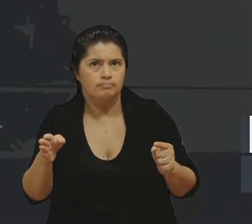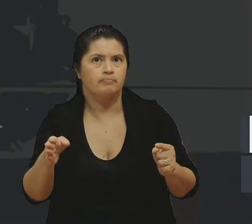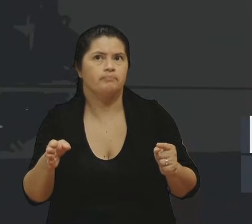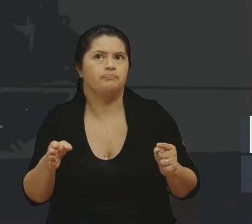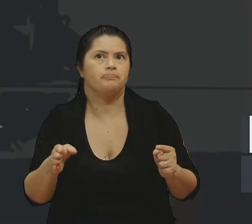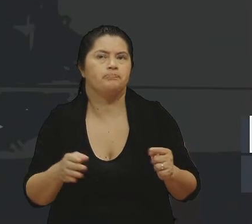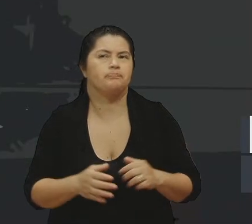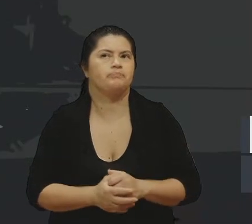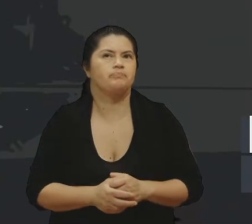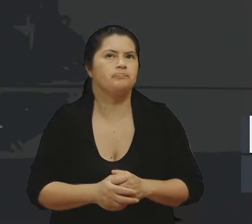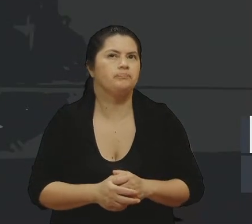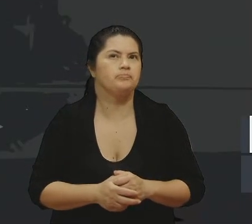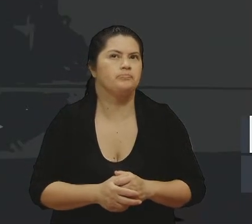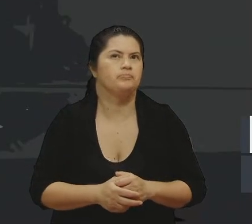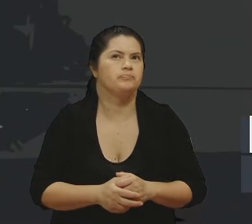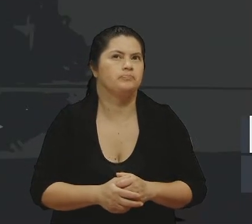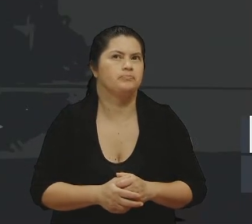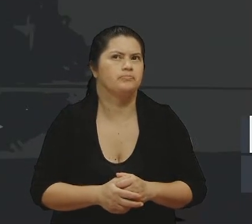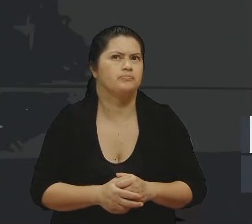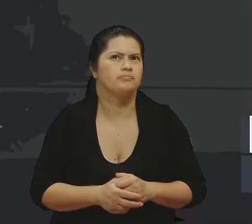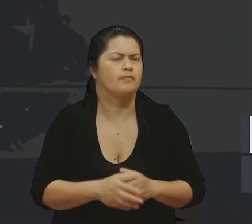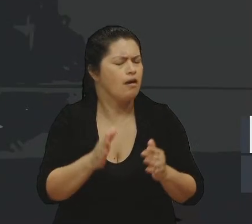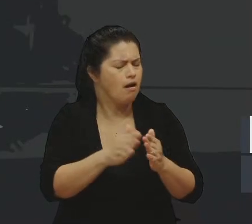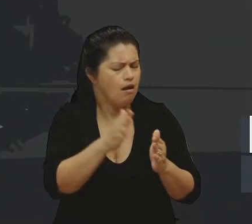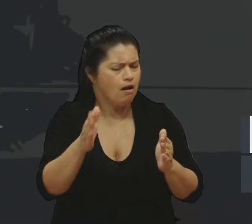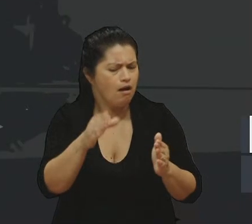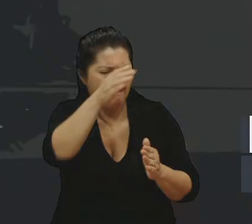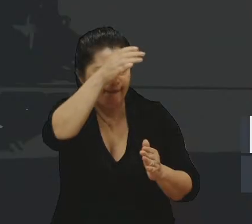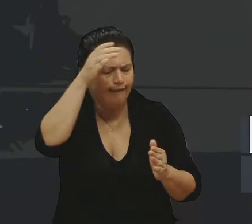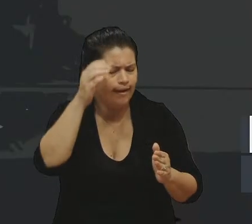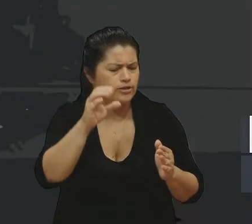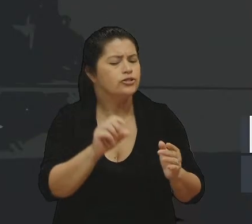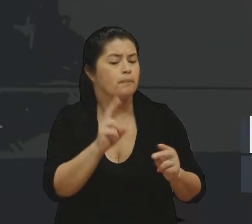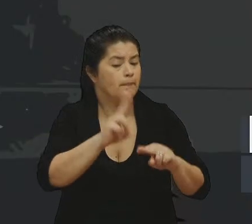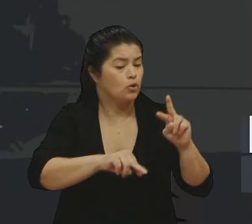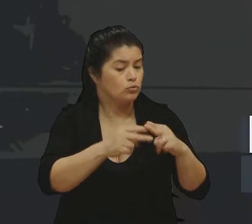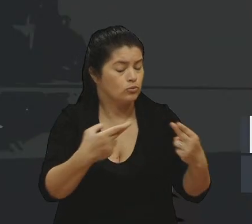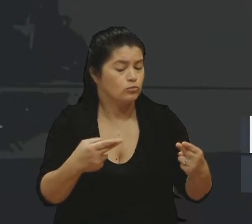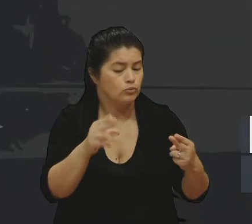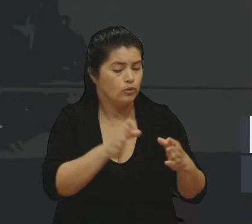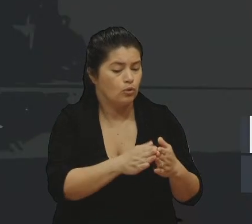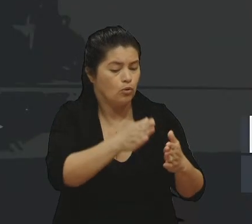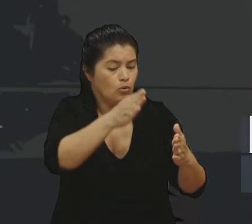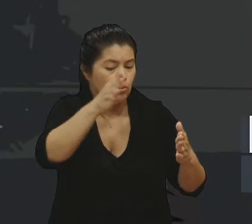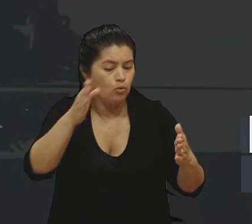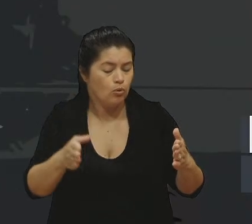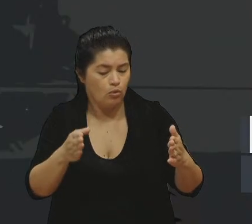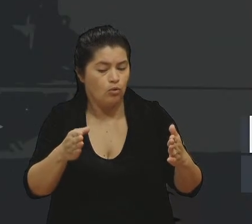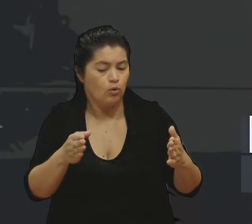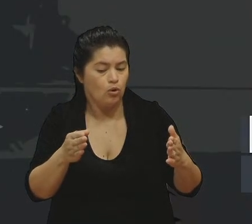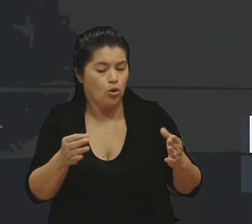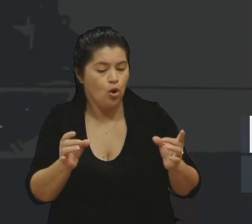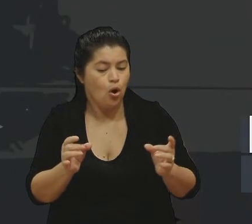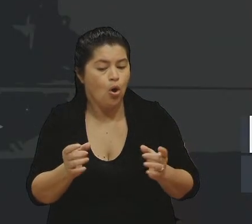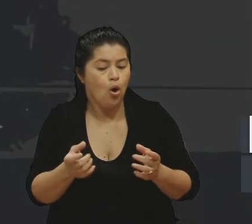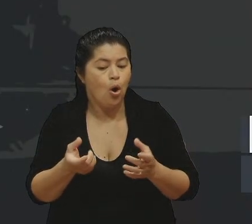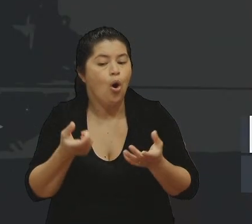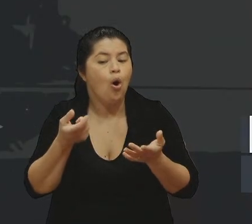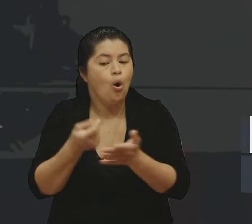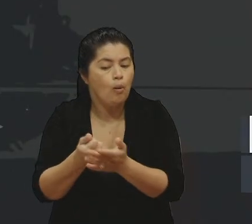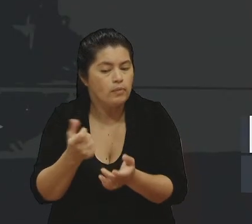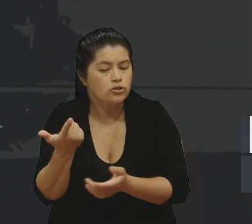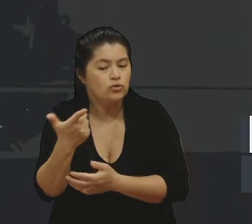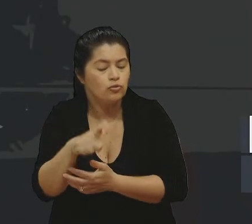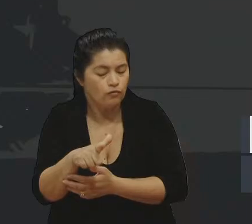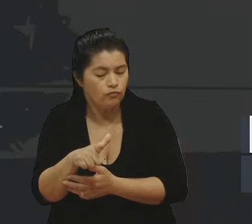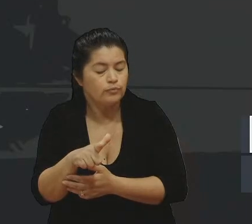volta. Obrigado. Ele se torna cliente no produto 1, depois ele cai num ciclo de recompra, e aí você pode criar gatilhos, eu vou falar de